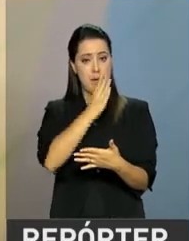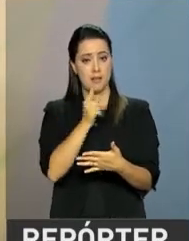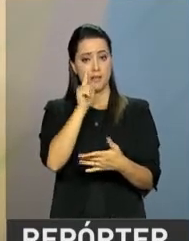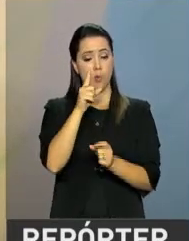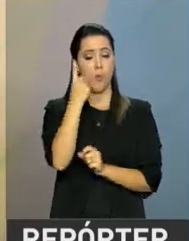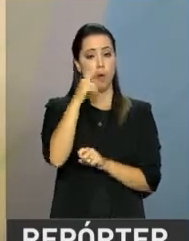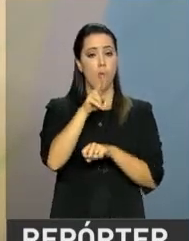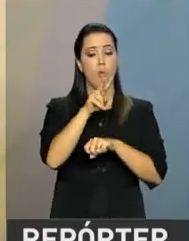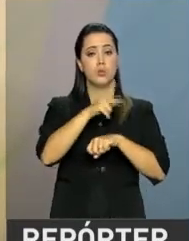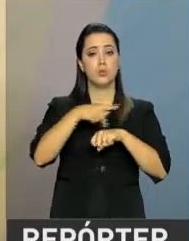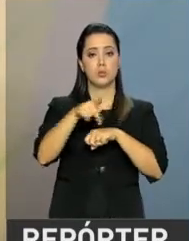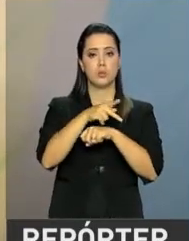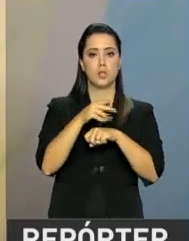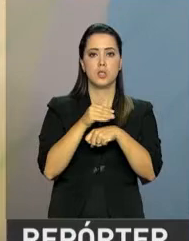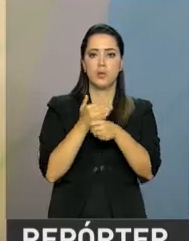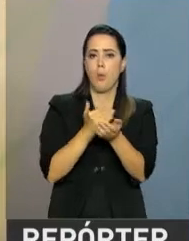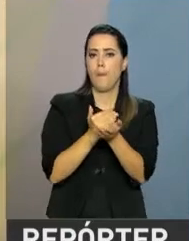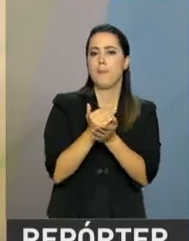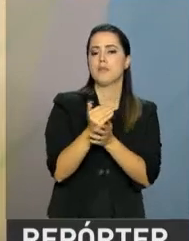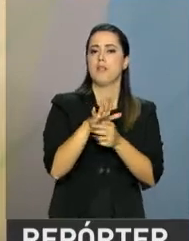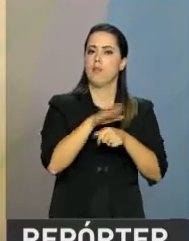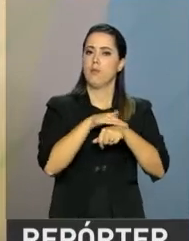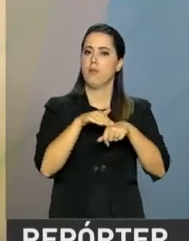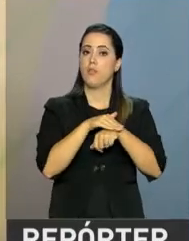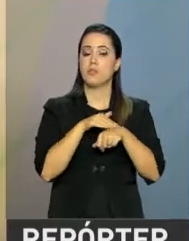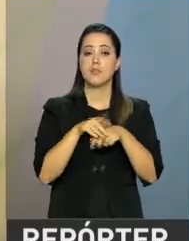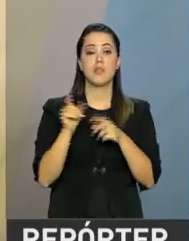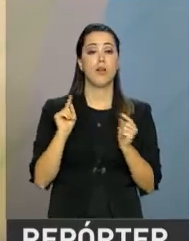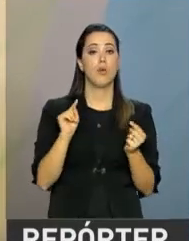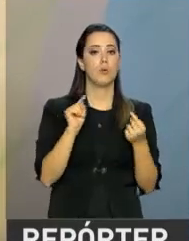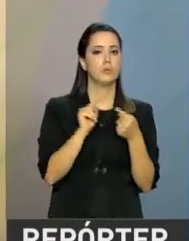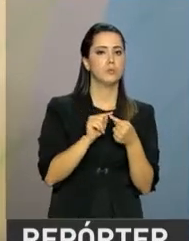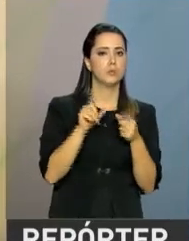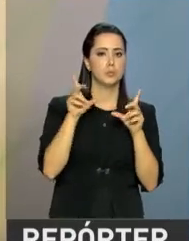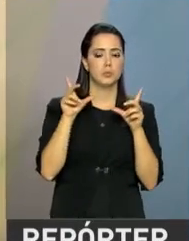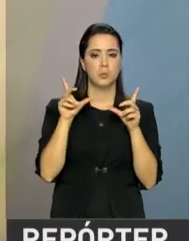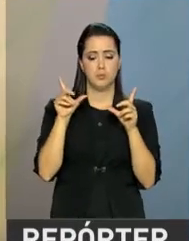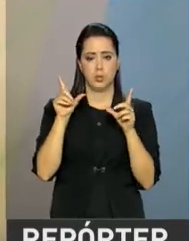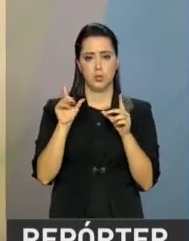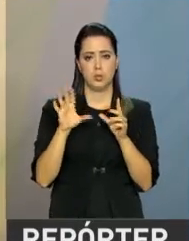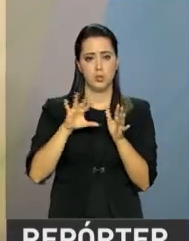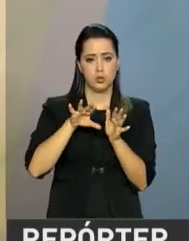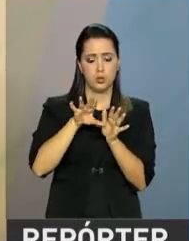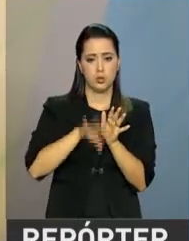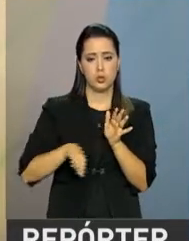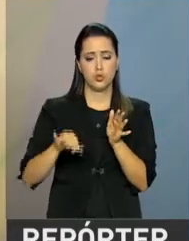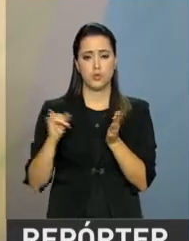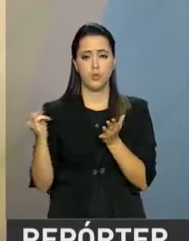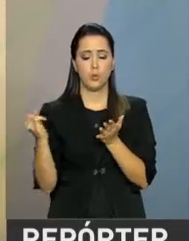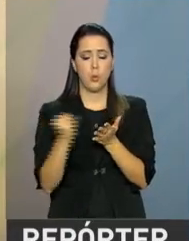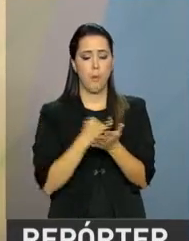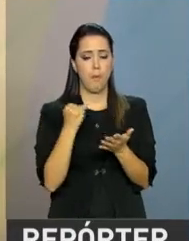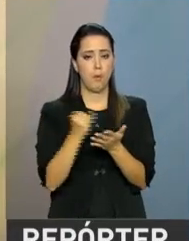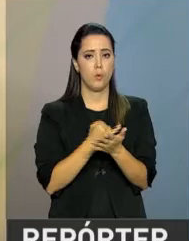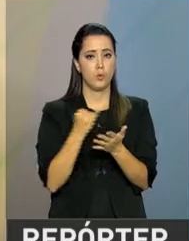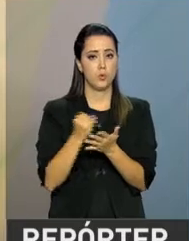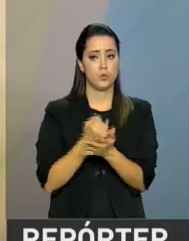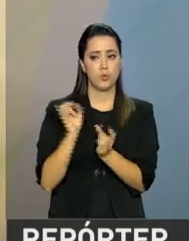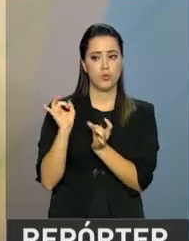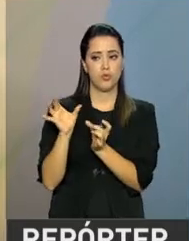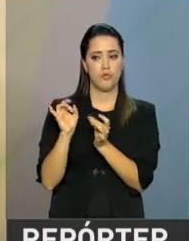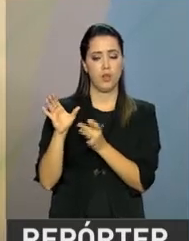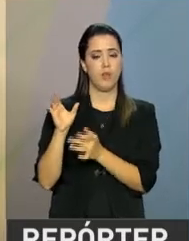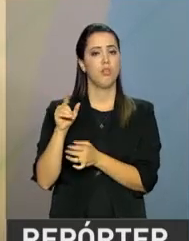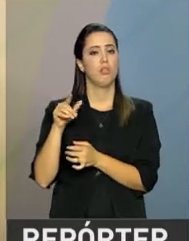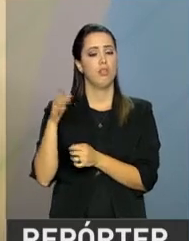começarão as negociações visando a eventual exceções às tarifas sobre importação de aço